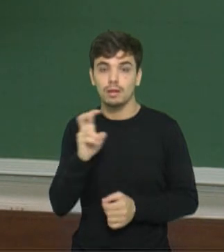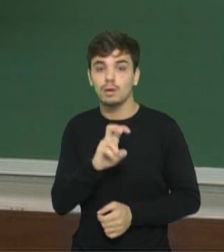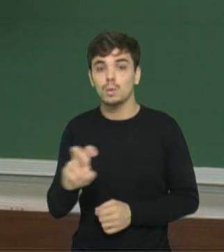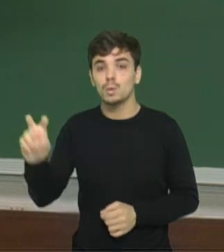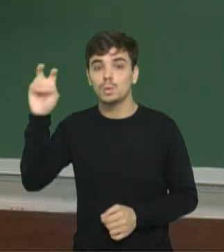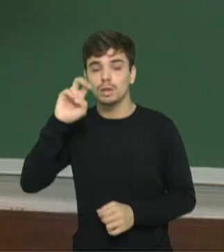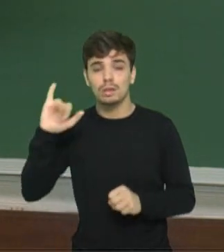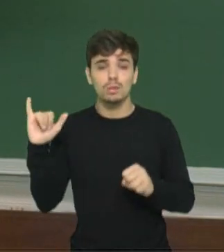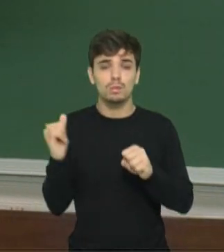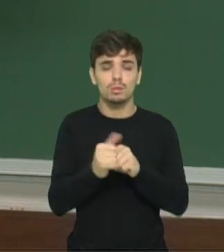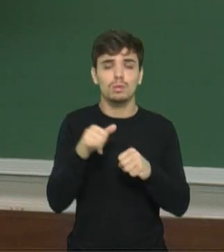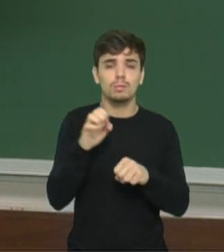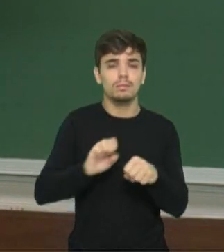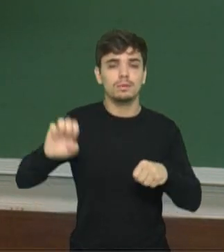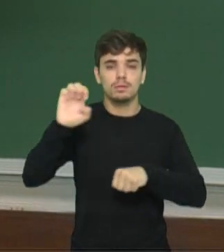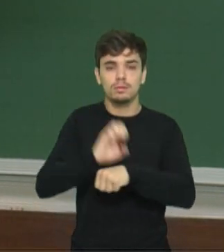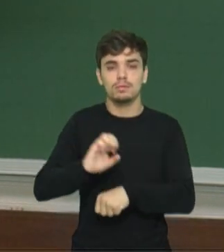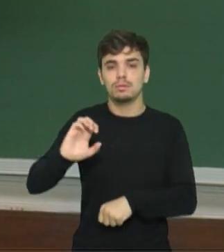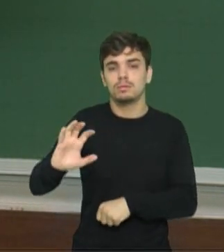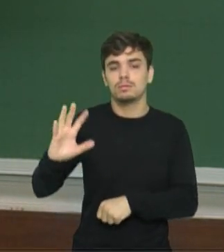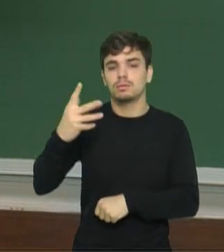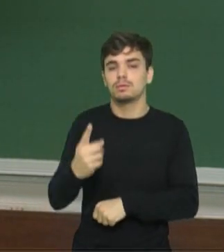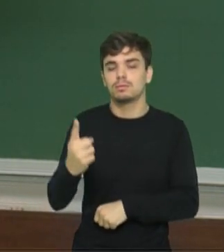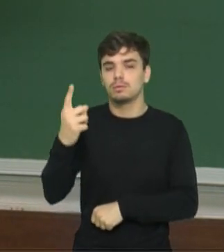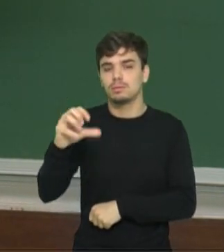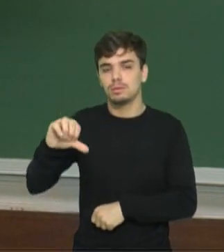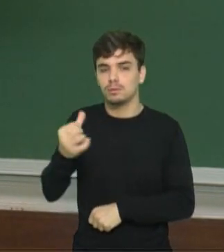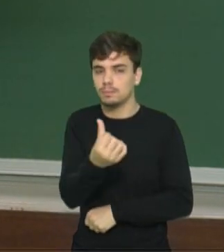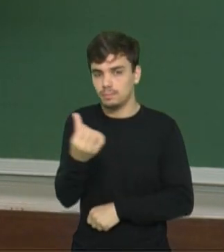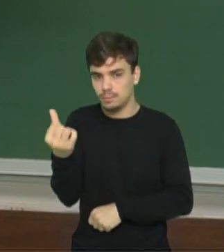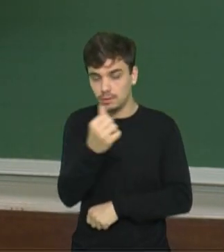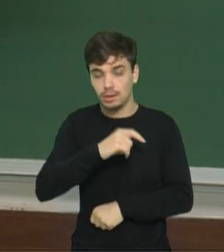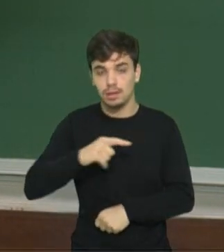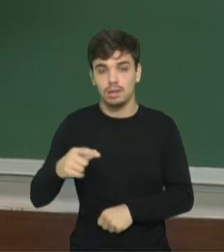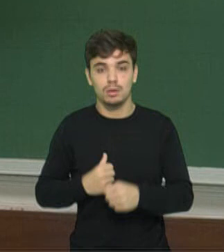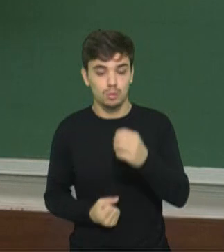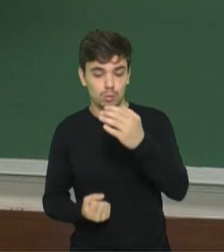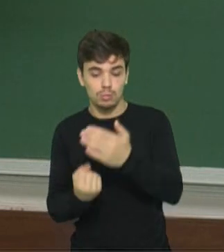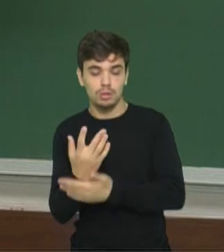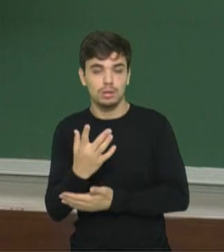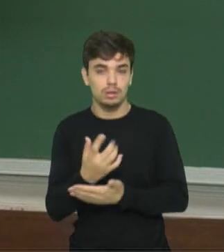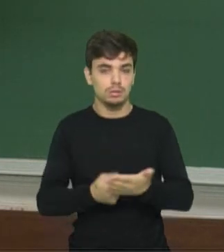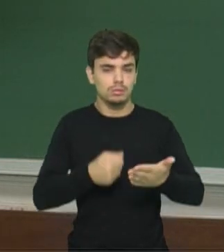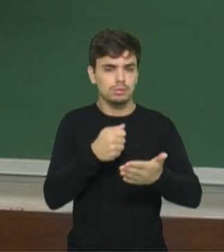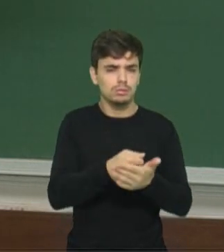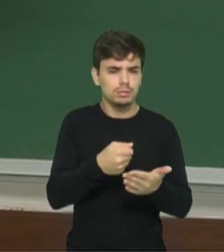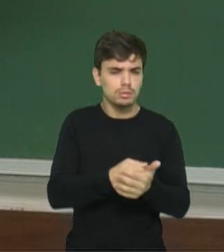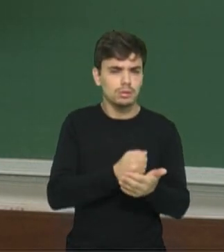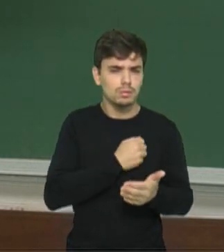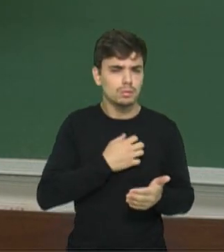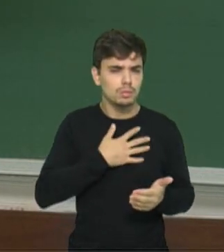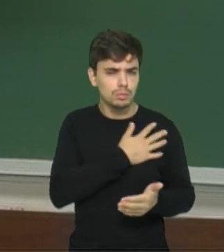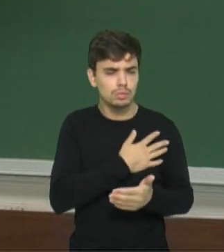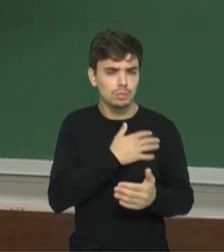de Estado na Argentina aconteceu em 1966, dando origem a uma ditadura que vai permanecer no poder